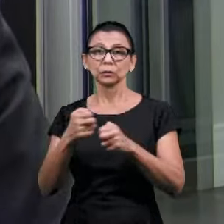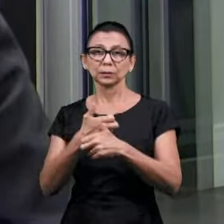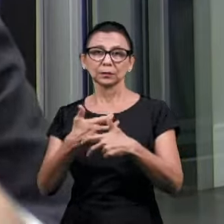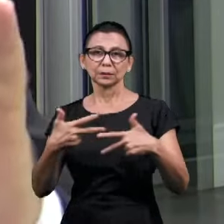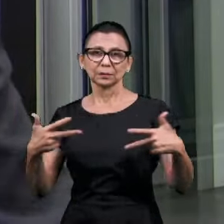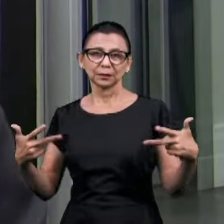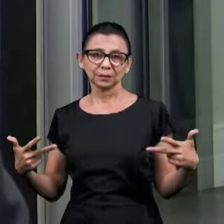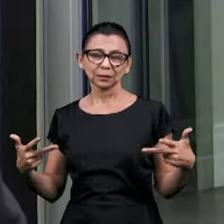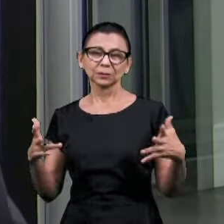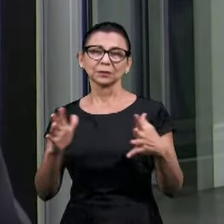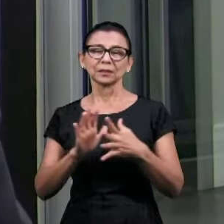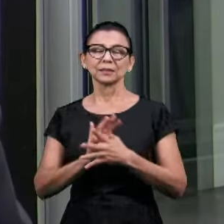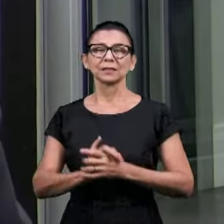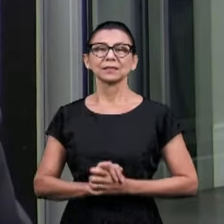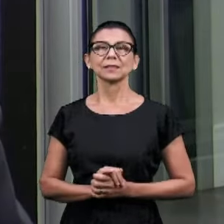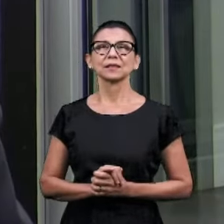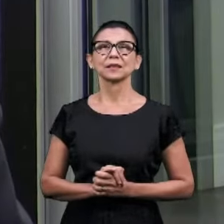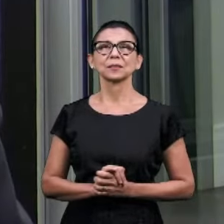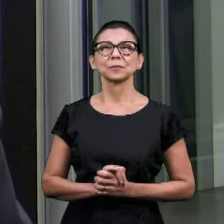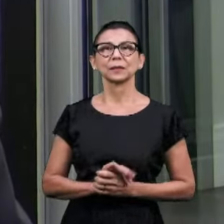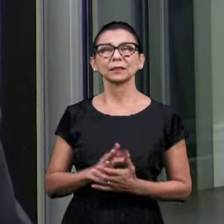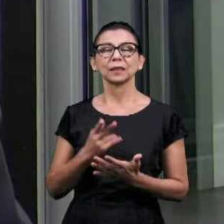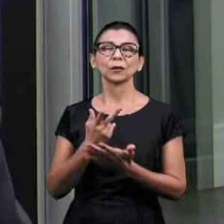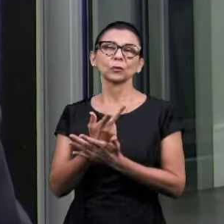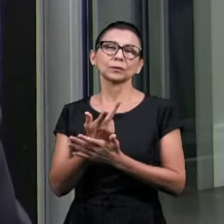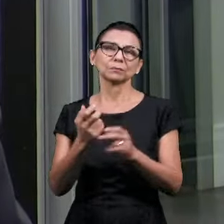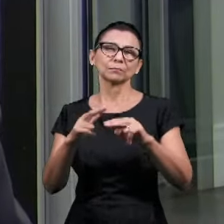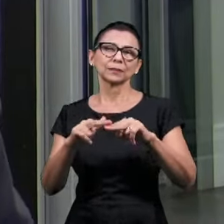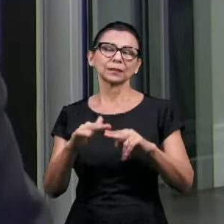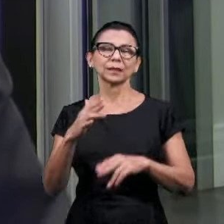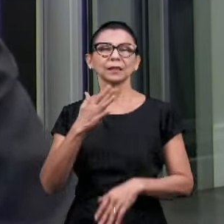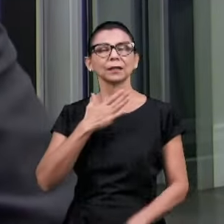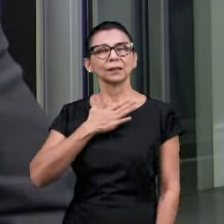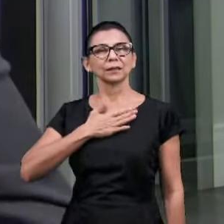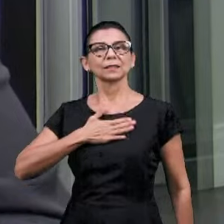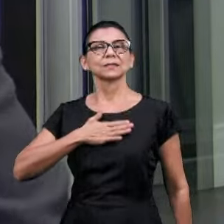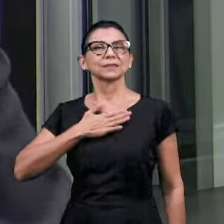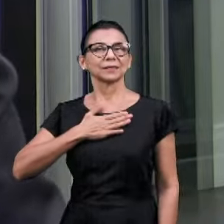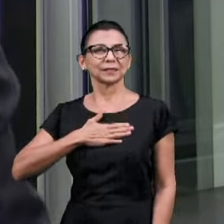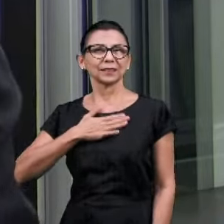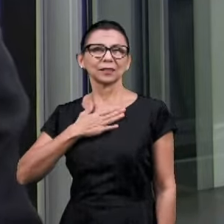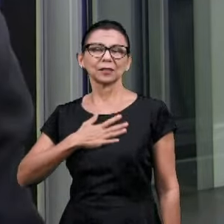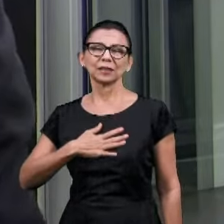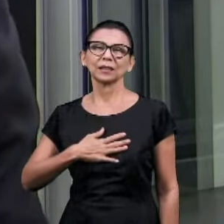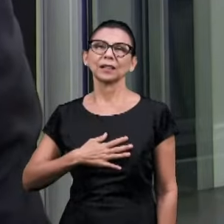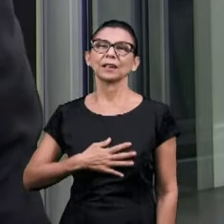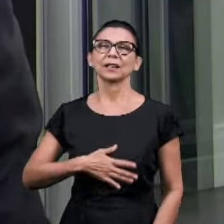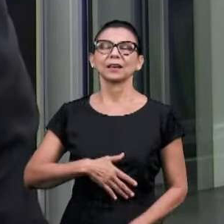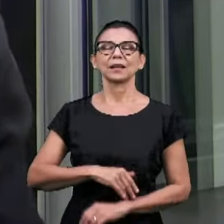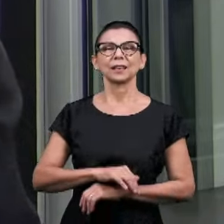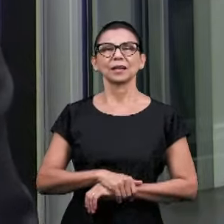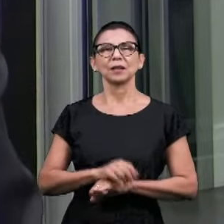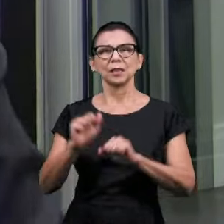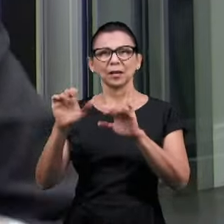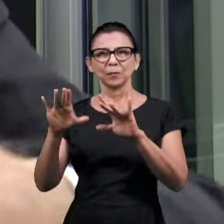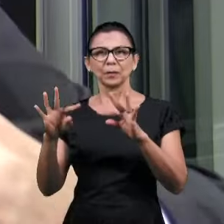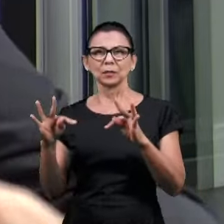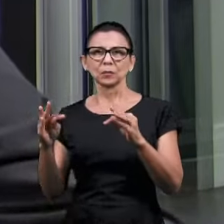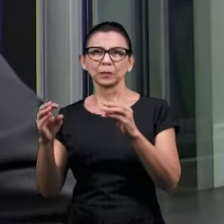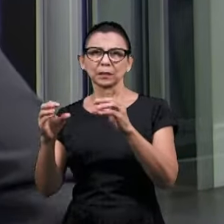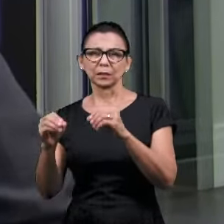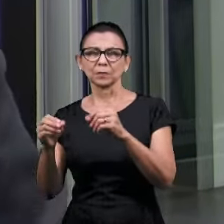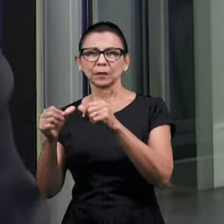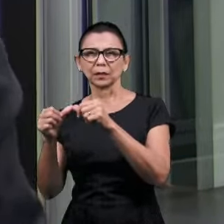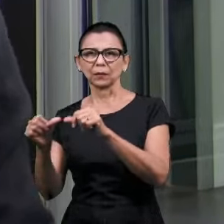né, de forma tranquila, uma bênção para quem sai, uma bênção para quem chega, uma bênção